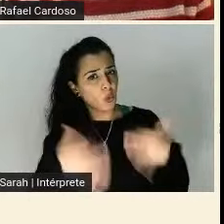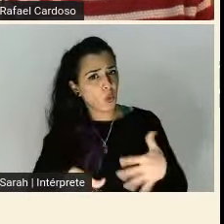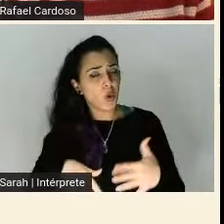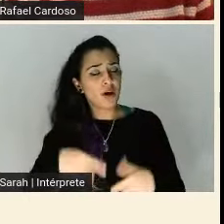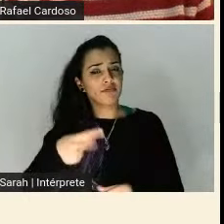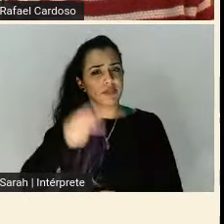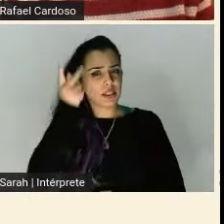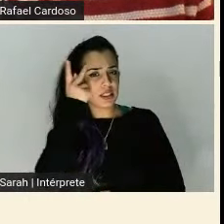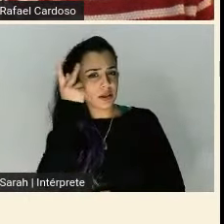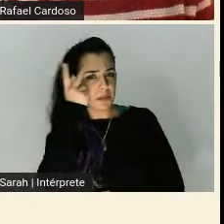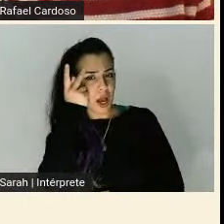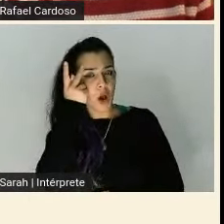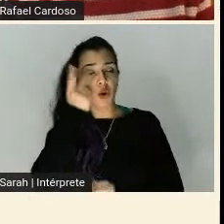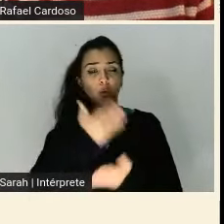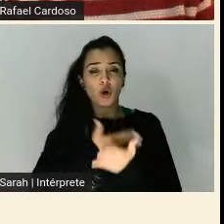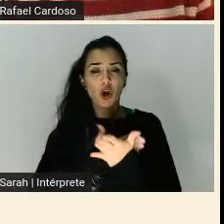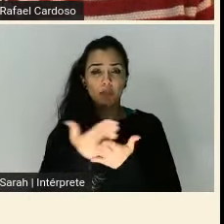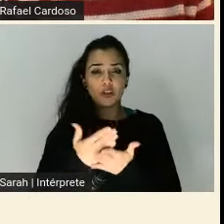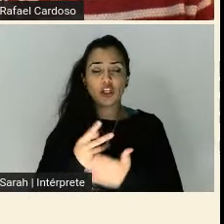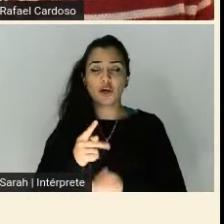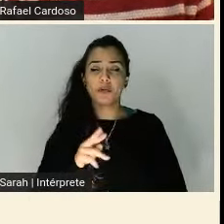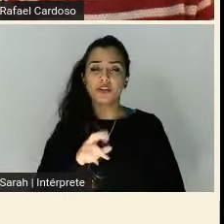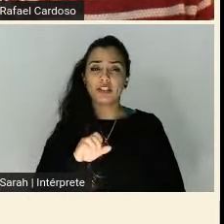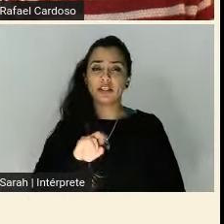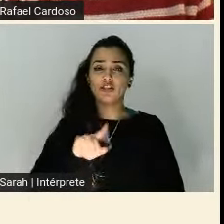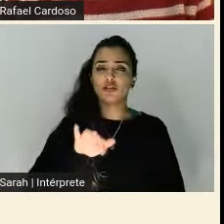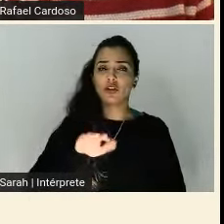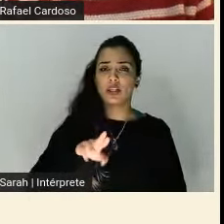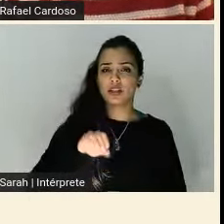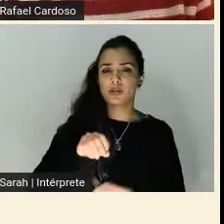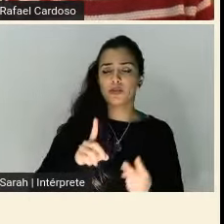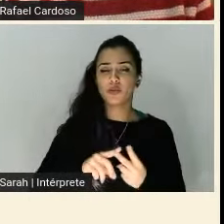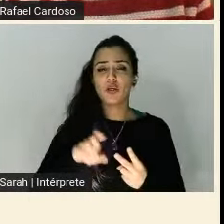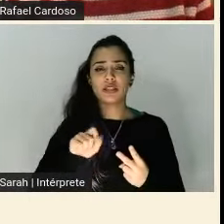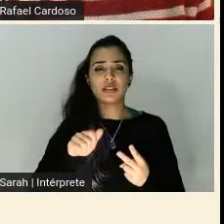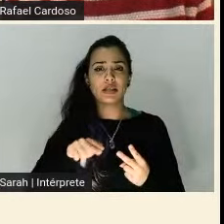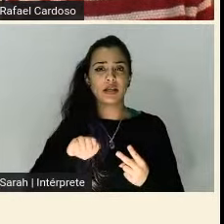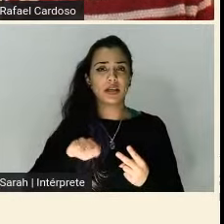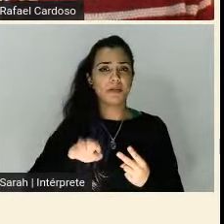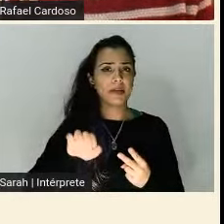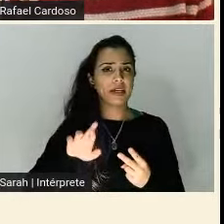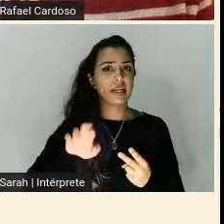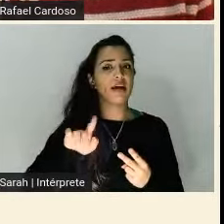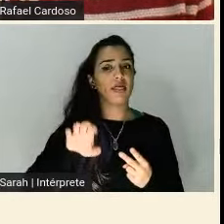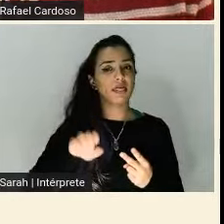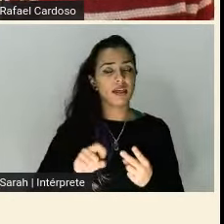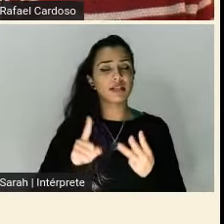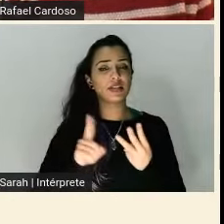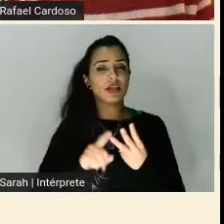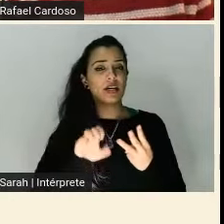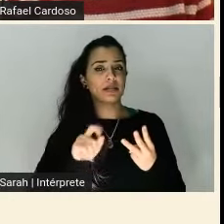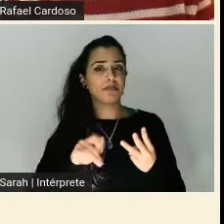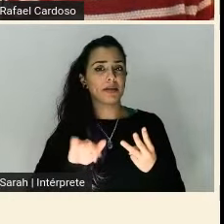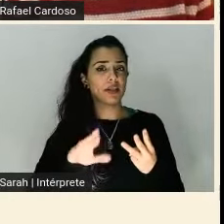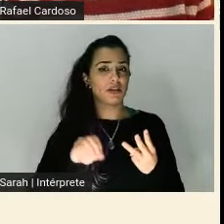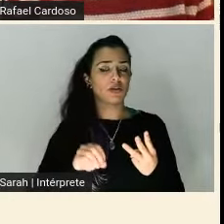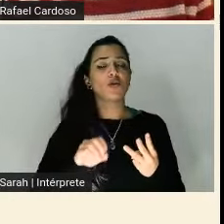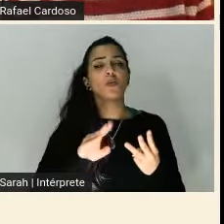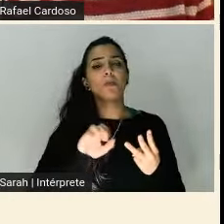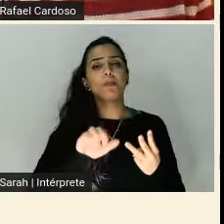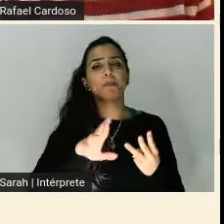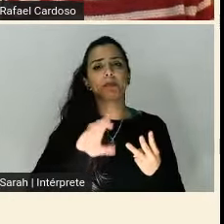o provincianismo, o sangue imigrante e o espírito do burguês novo rico, Lorival afirmou